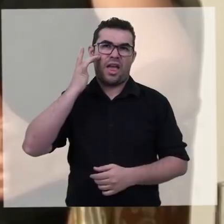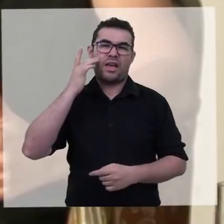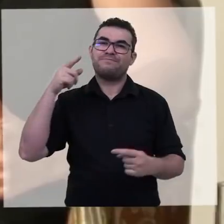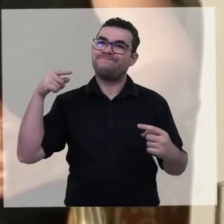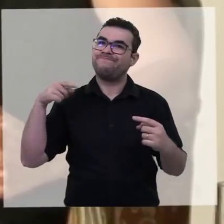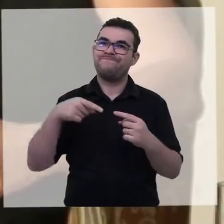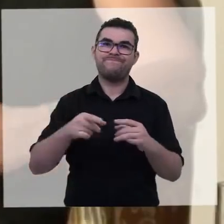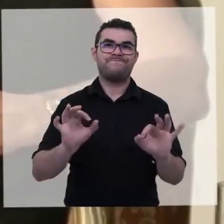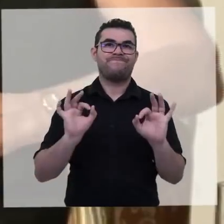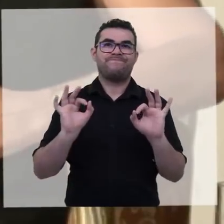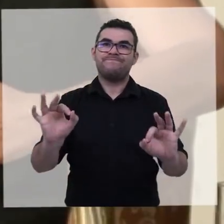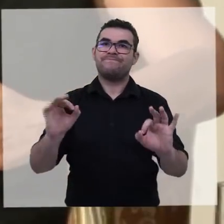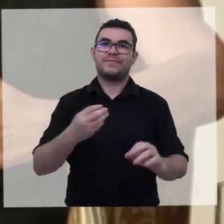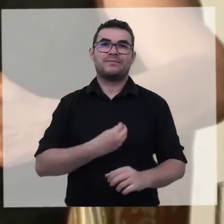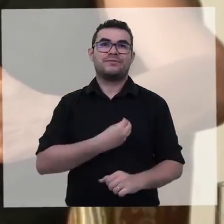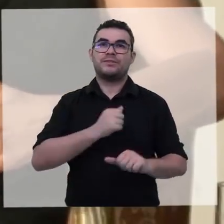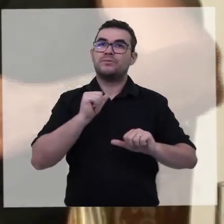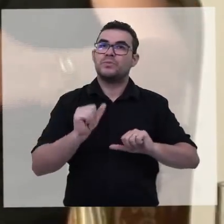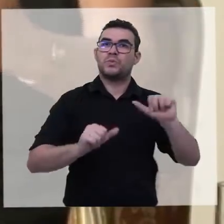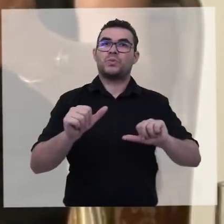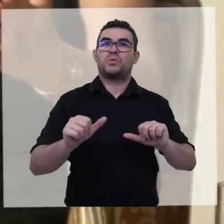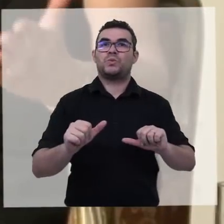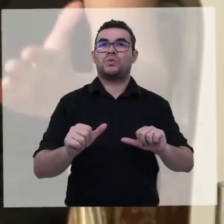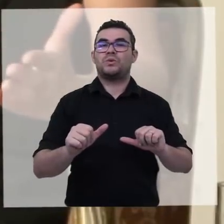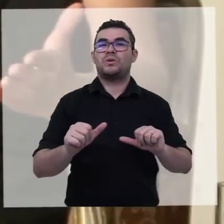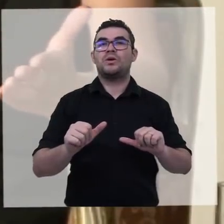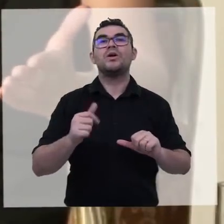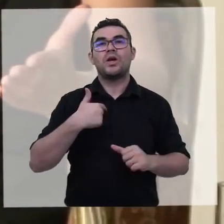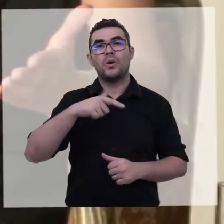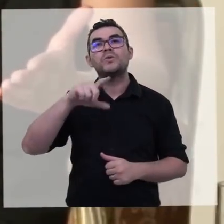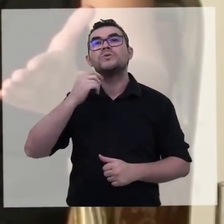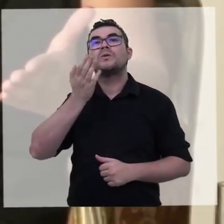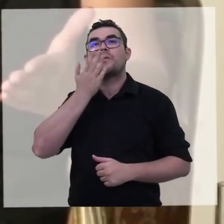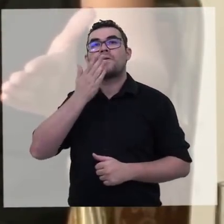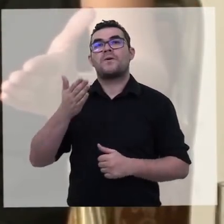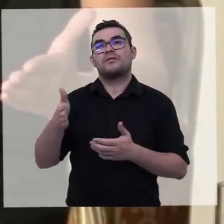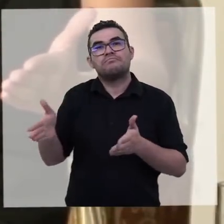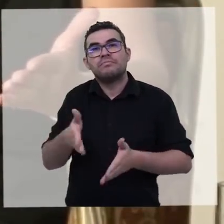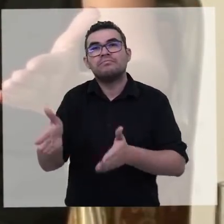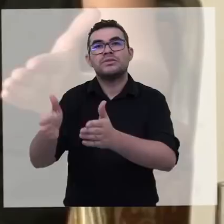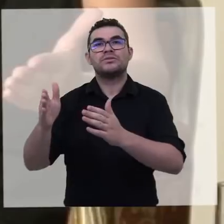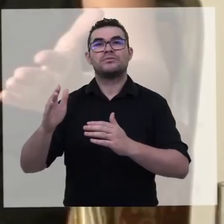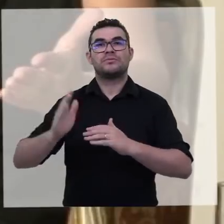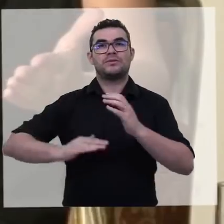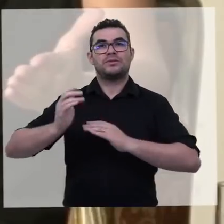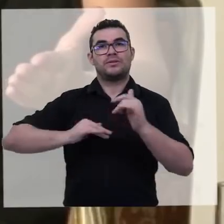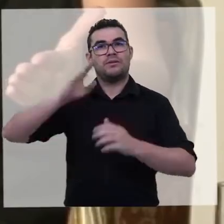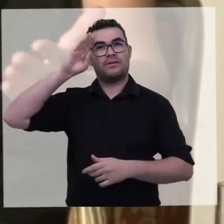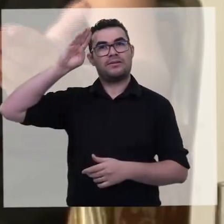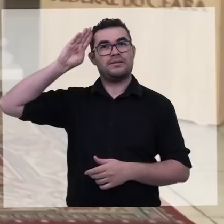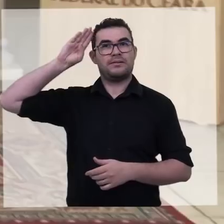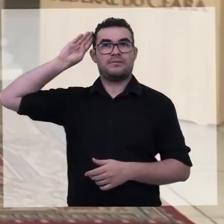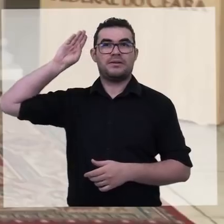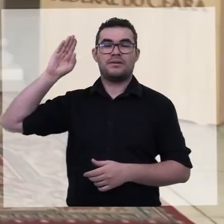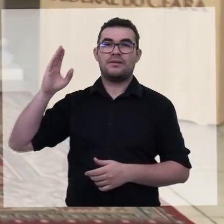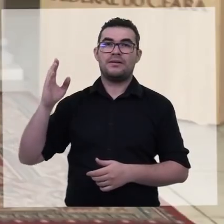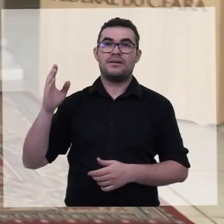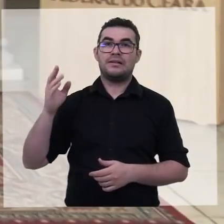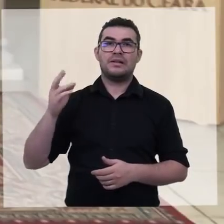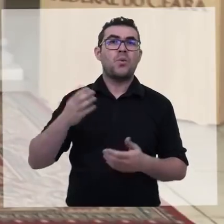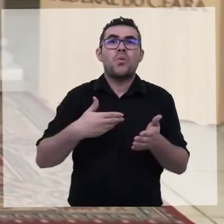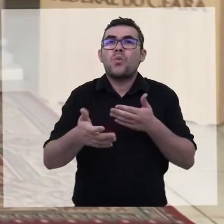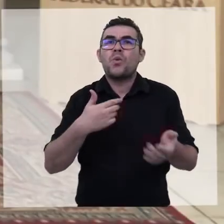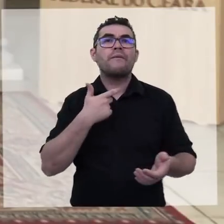vida, né, em termos de enveredar por essa área acadêmica, né, da pesquisa. O que você